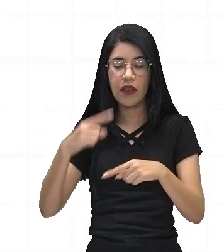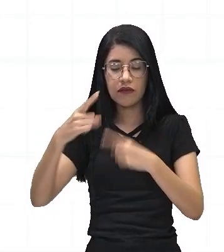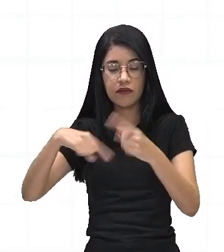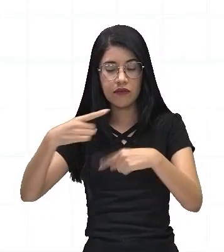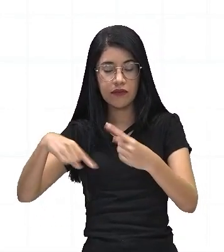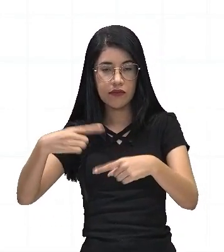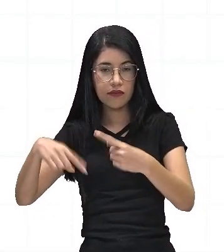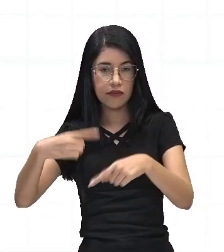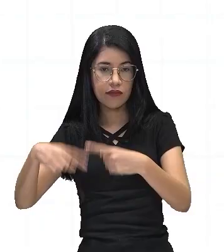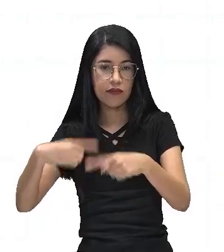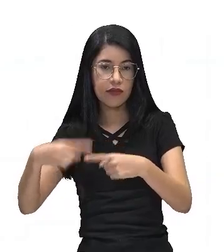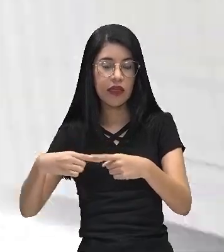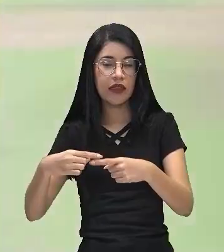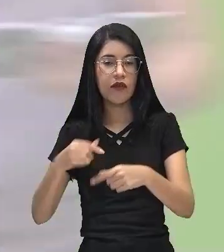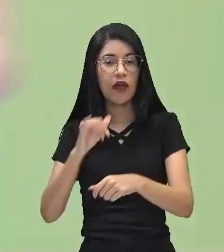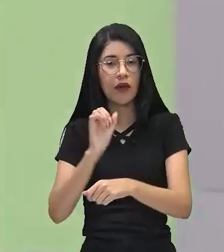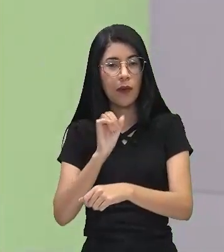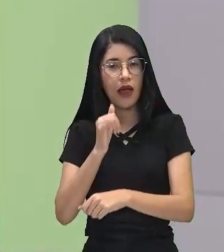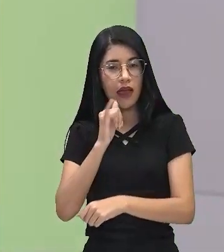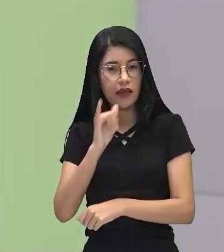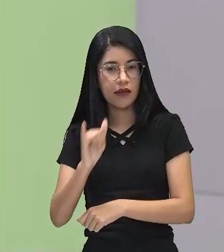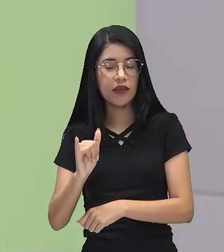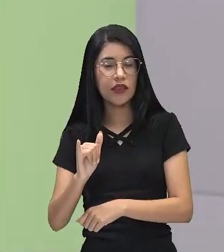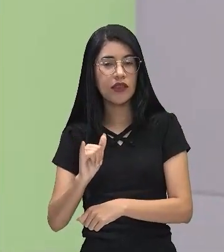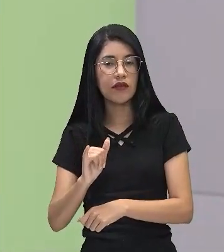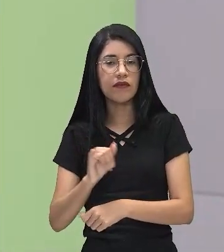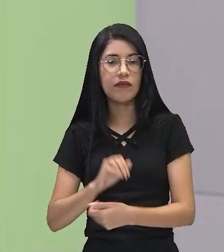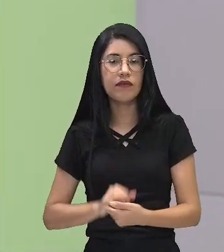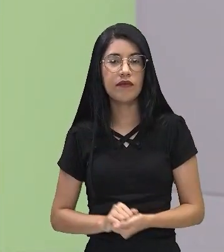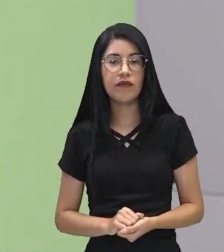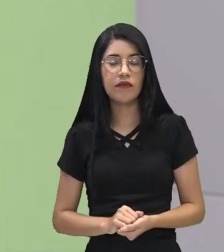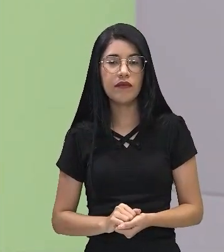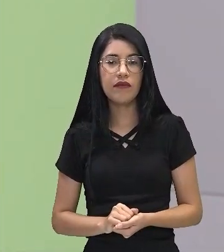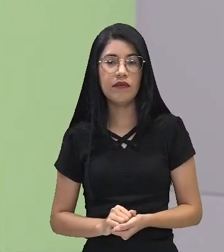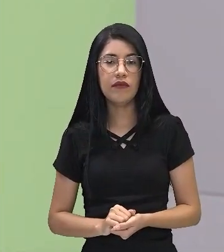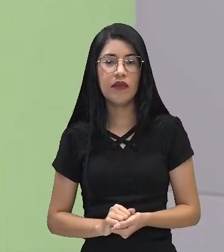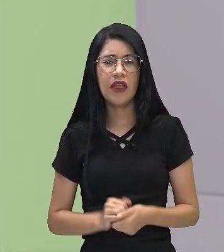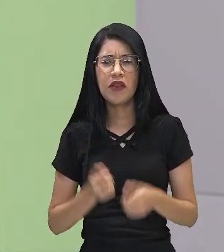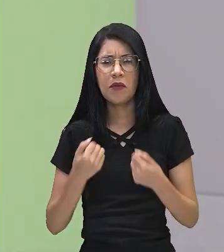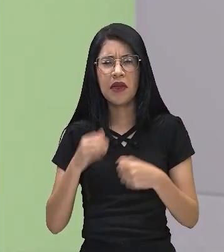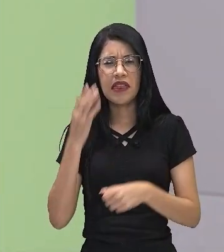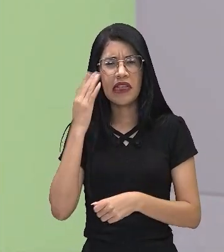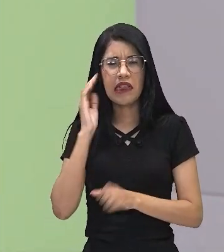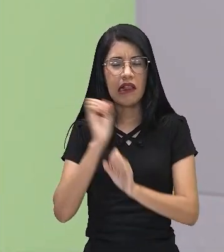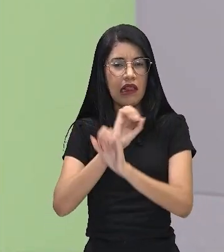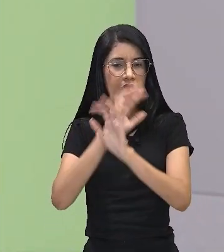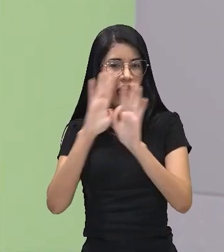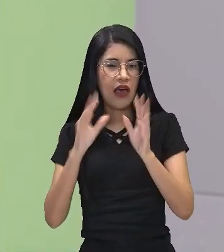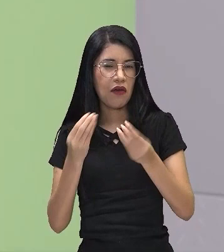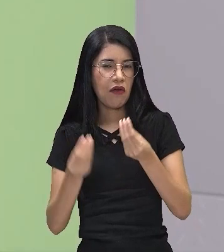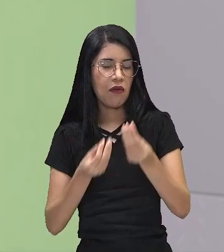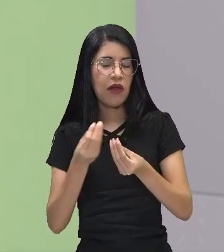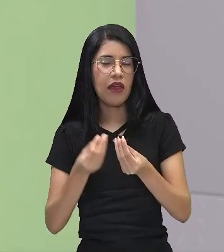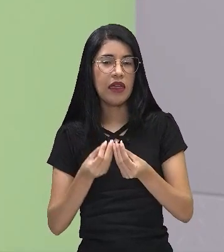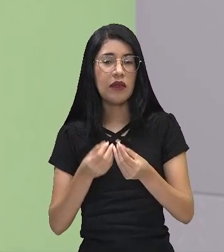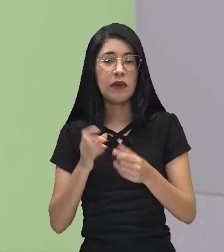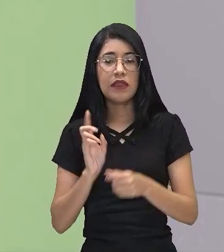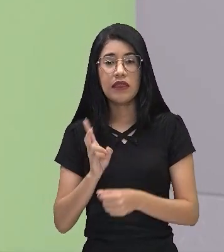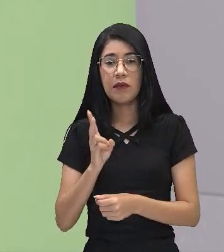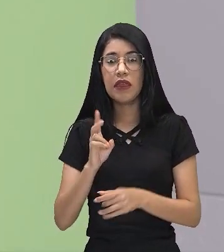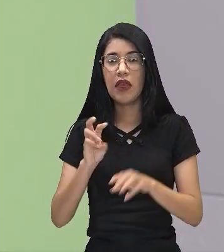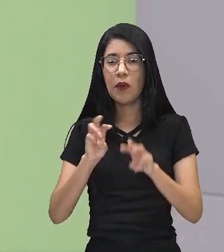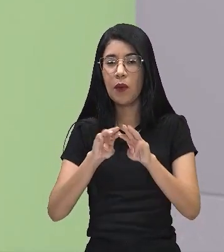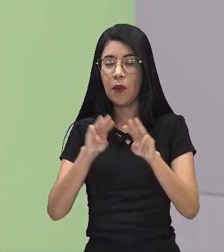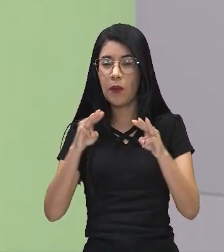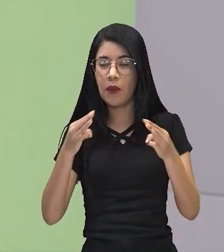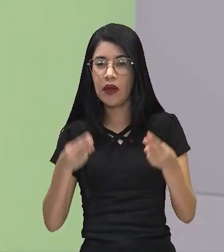magnético vai gerar uma corrente elétrica. Grava isso, tá, pessoal? Não precisa entender exatamente, mas toda vez que eu tenho um ímã se movimentando